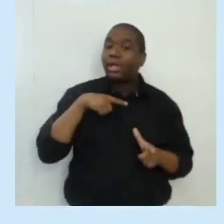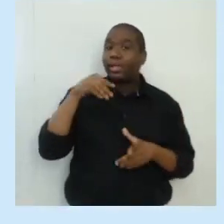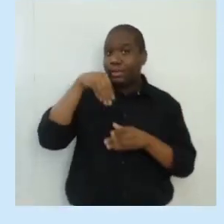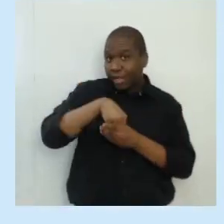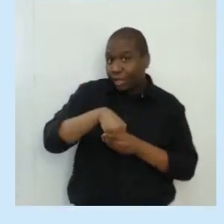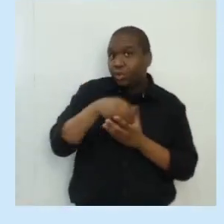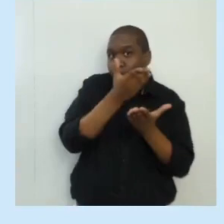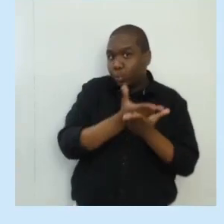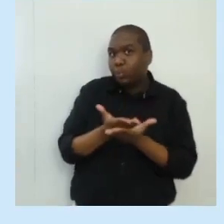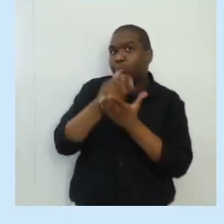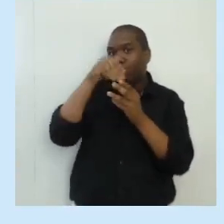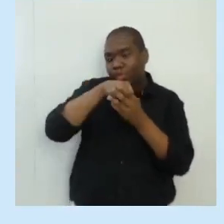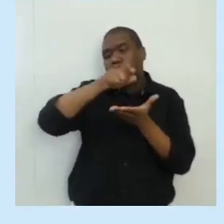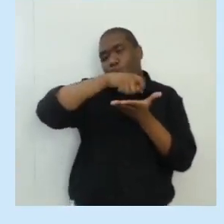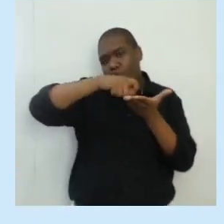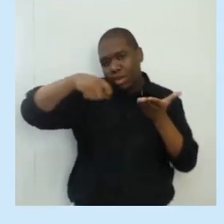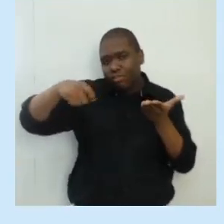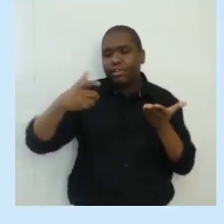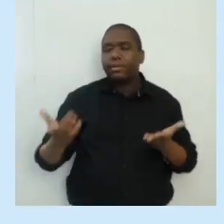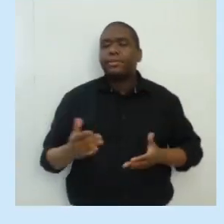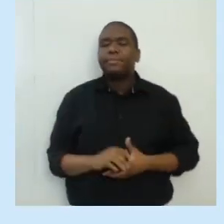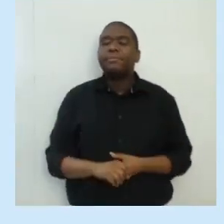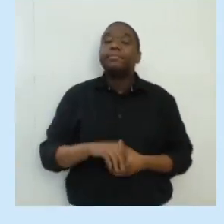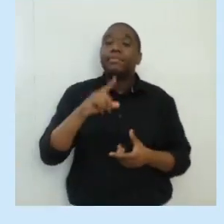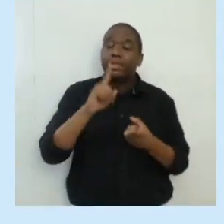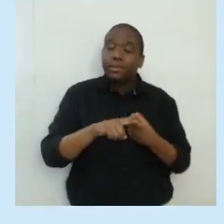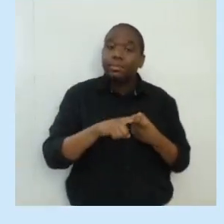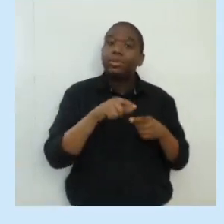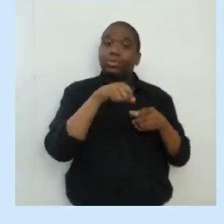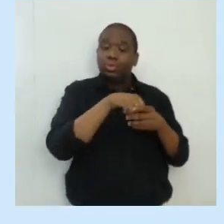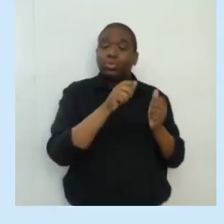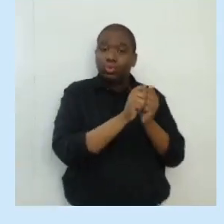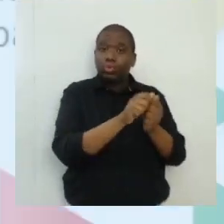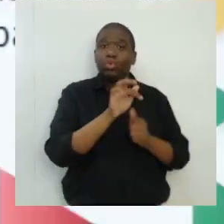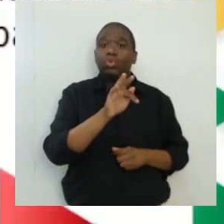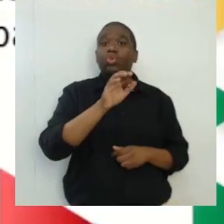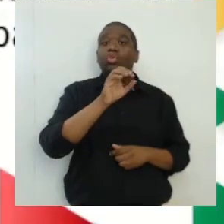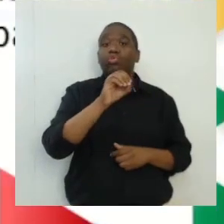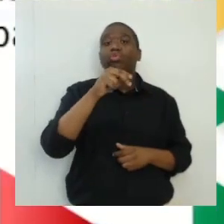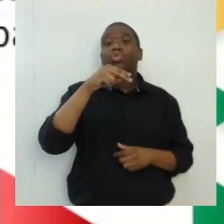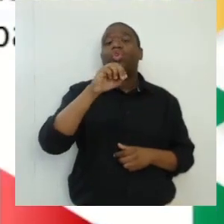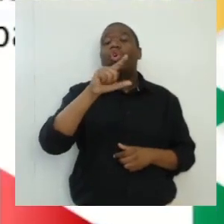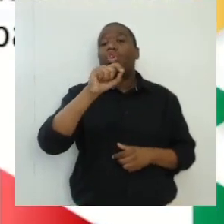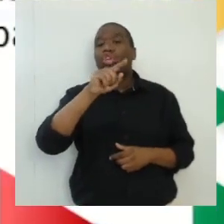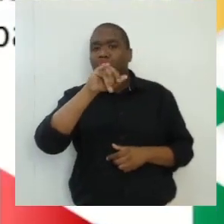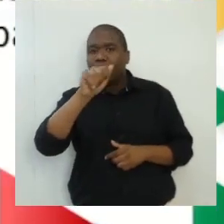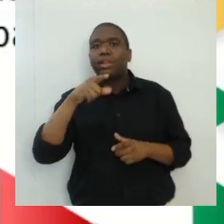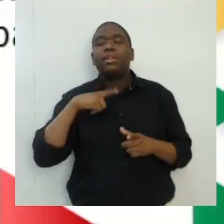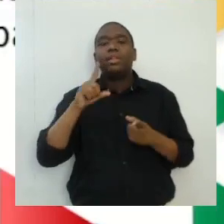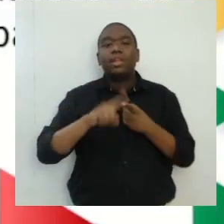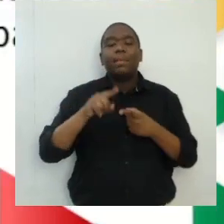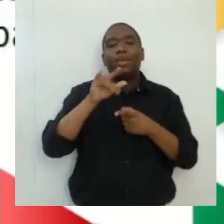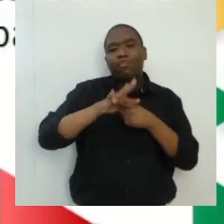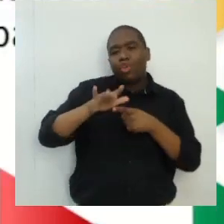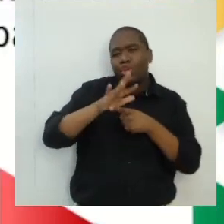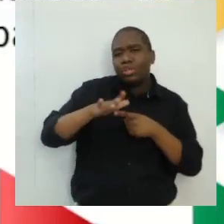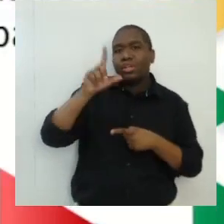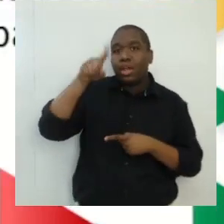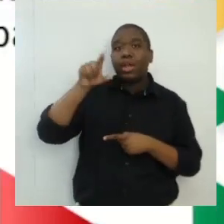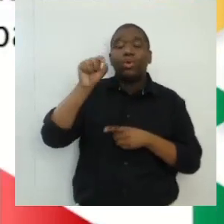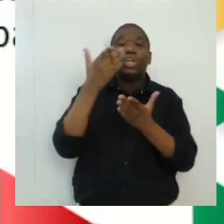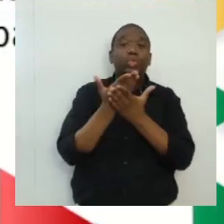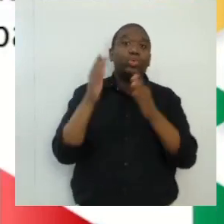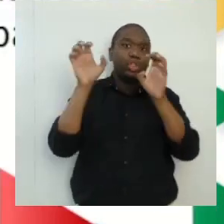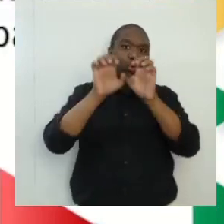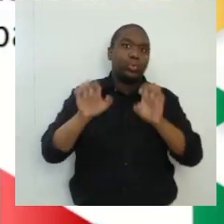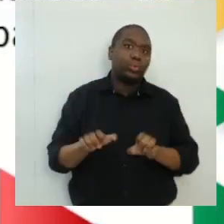da ortografia. Junto à fonologia, a gente também tem a morfologia, que é o estudo da estrutura,